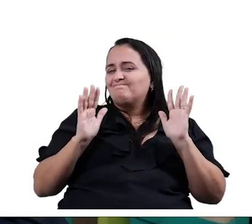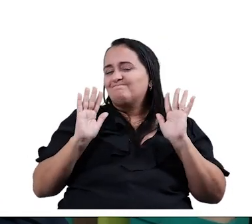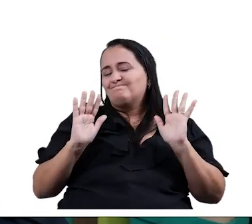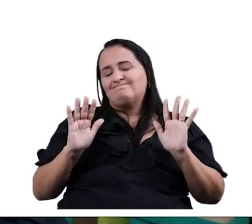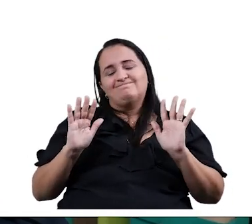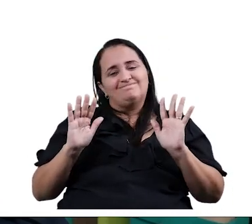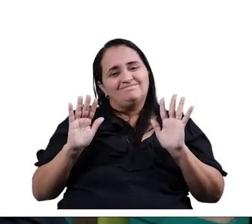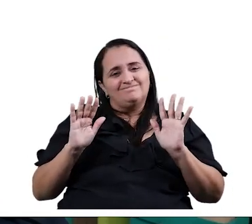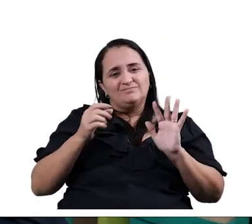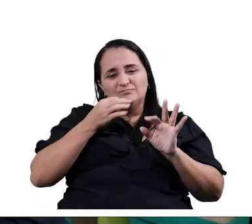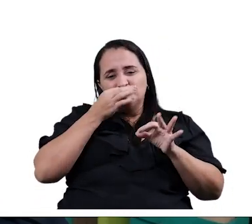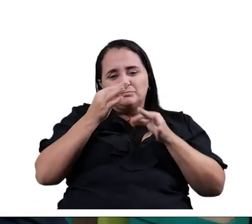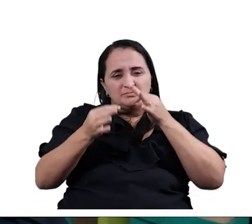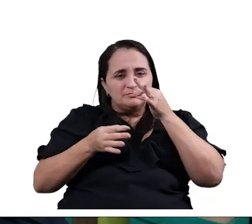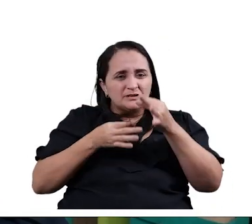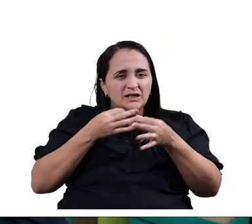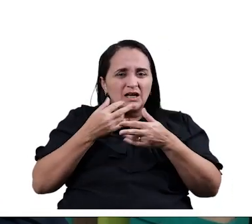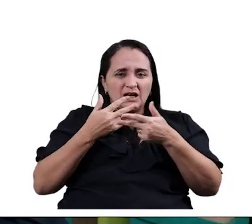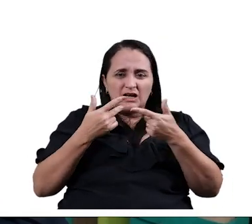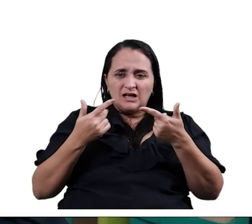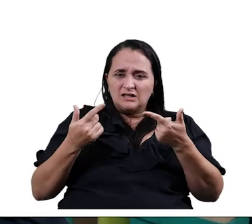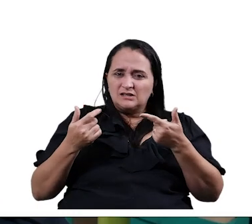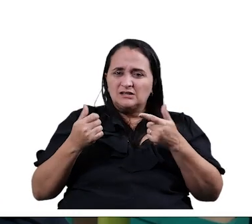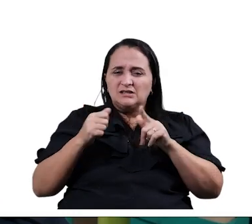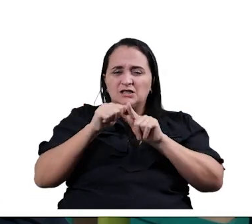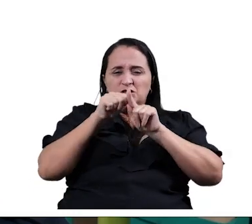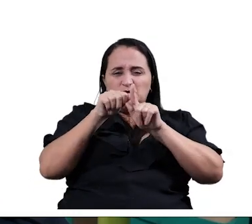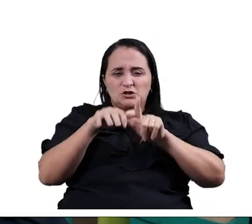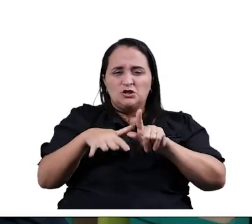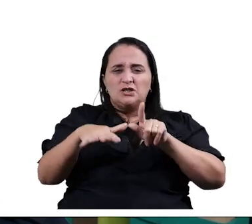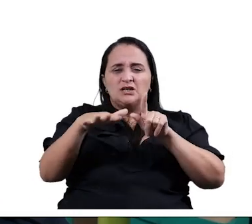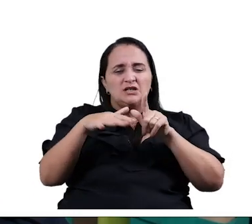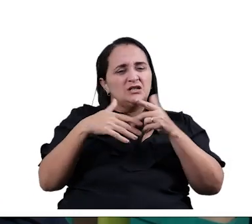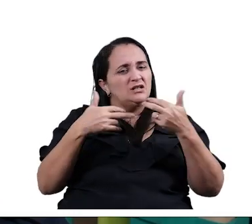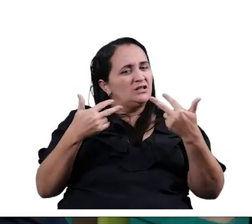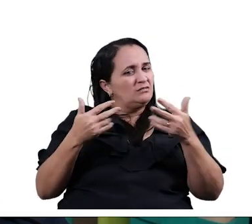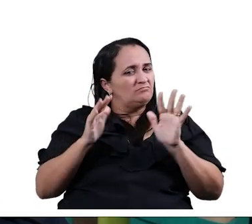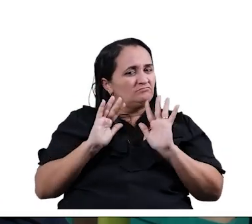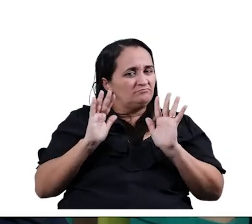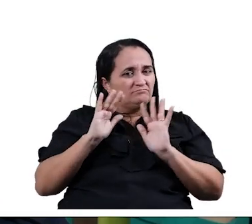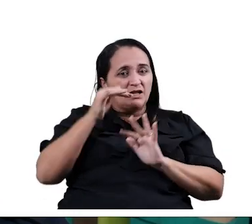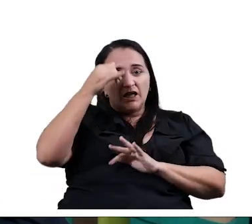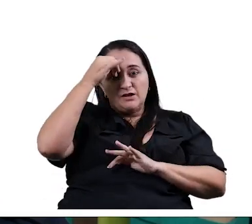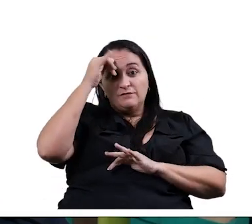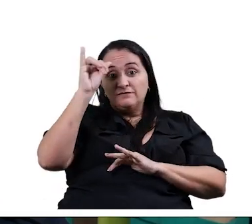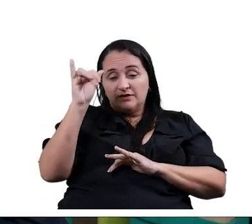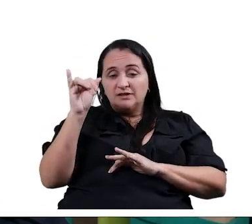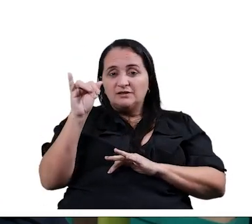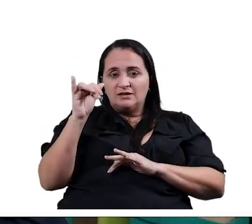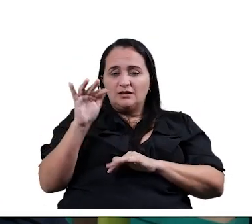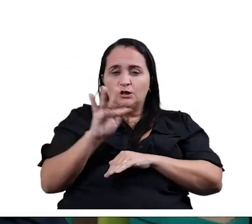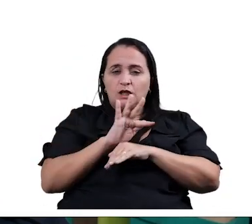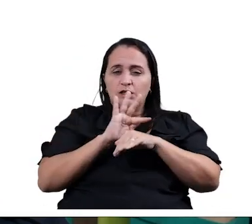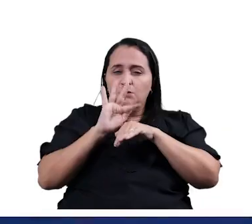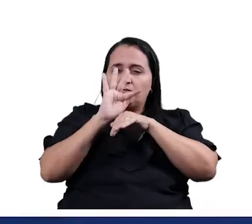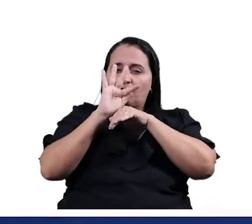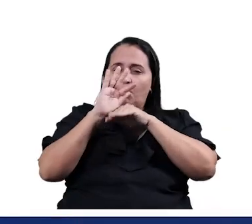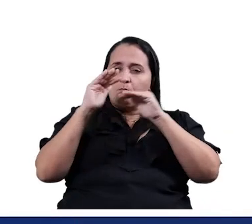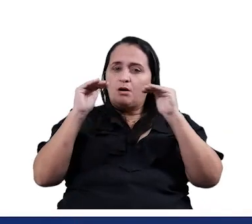Para que ele tenha o caráter de texto informativo. Beleza? Vamos avançar?